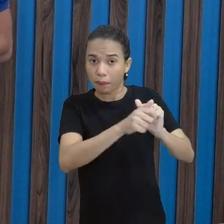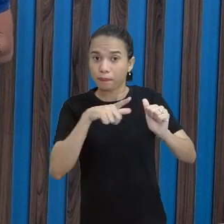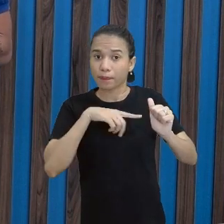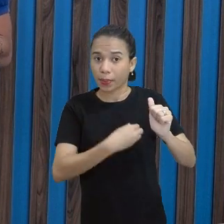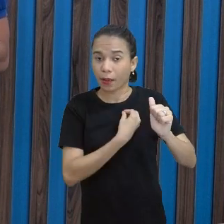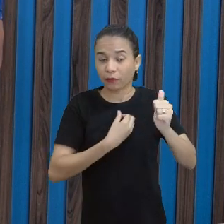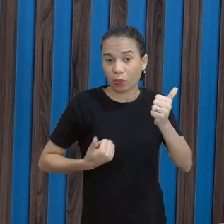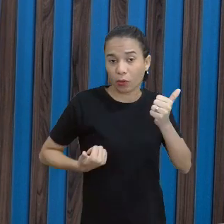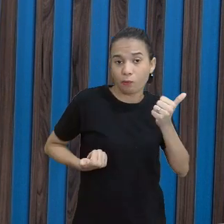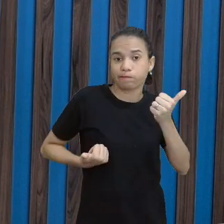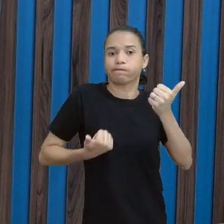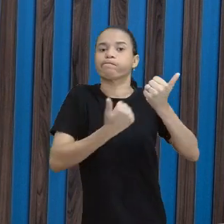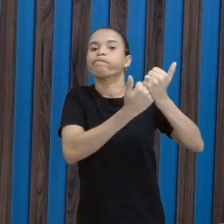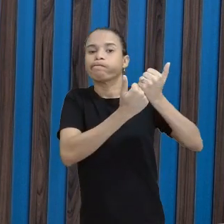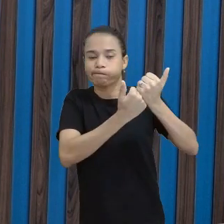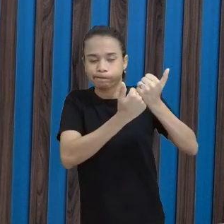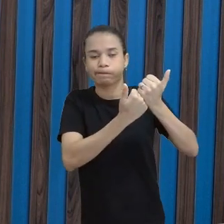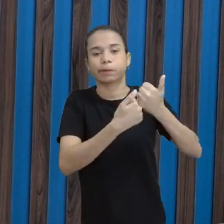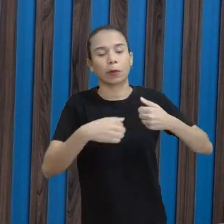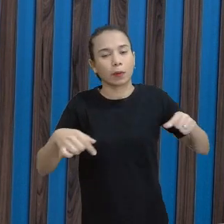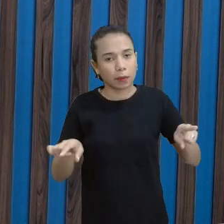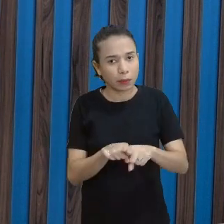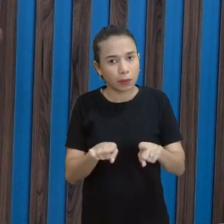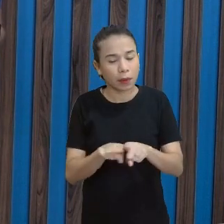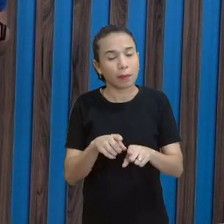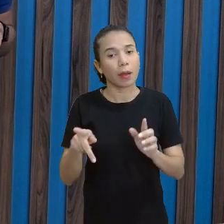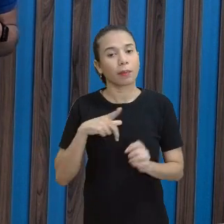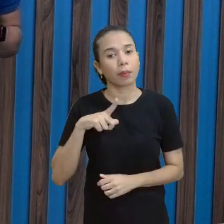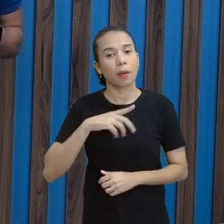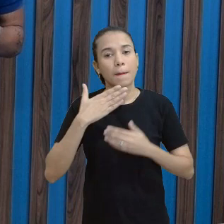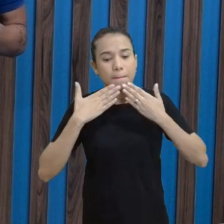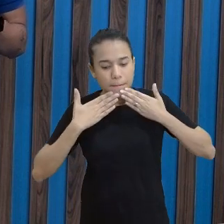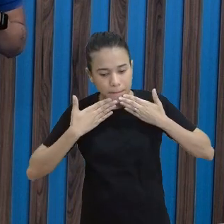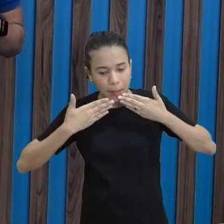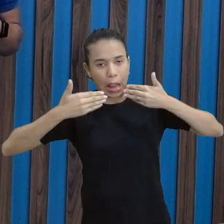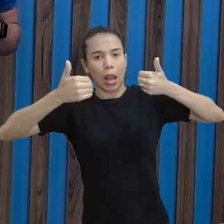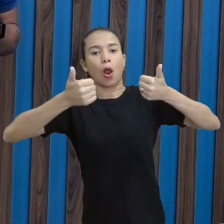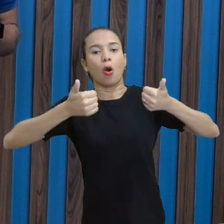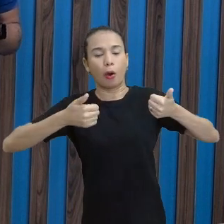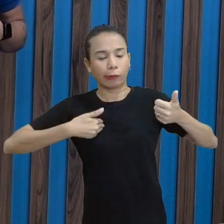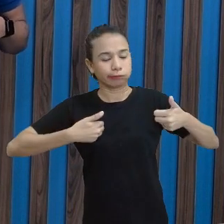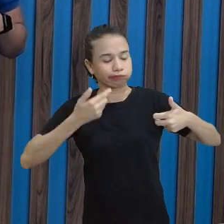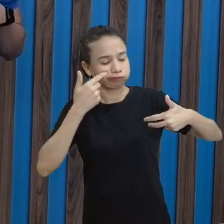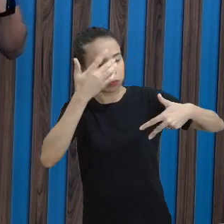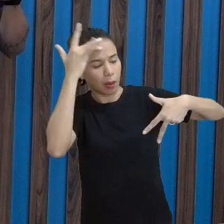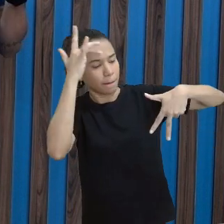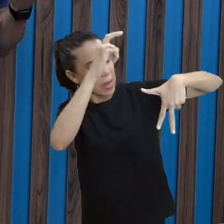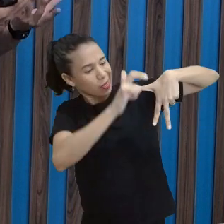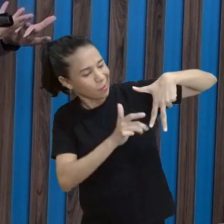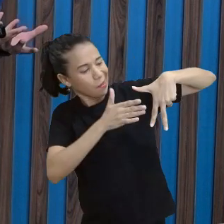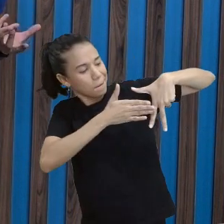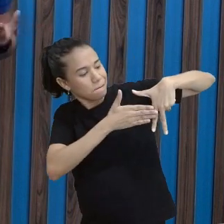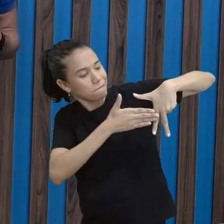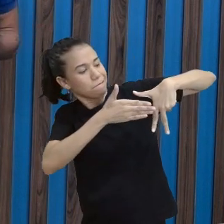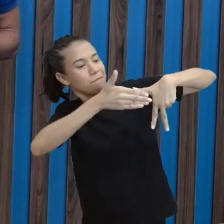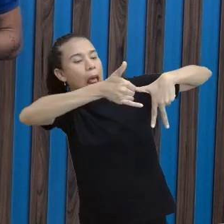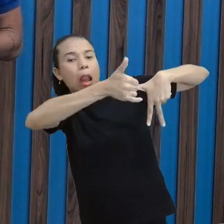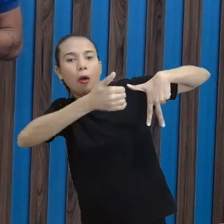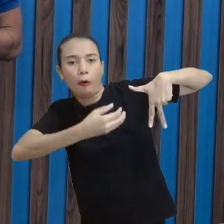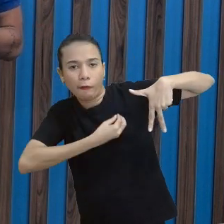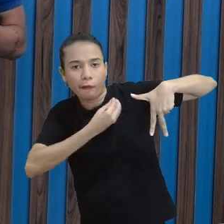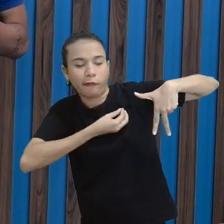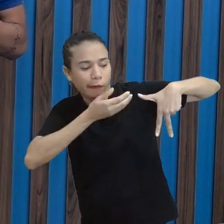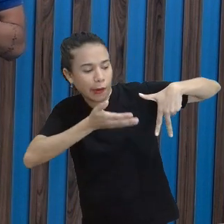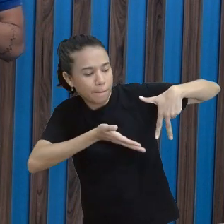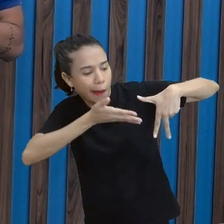também com um auxílio ali para a recuperação dessas pessoas que eram lesionadas, né, que